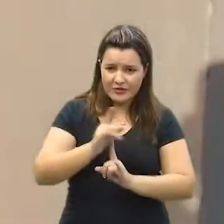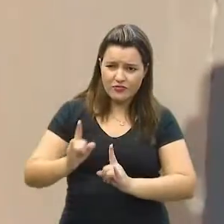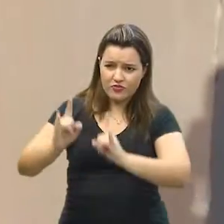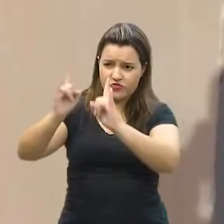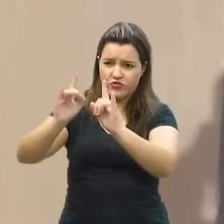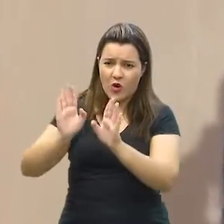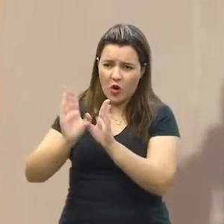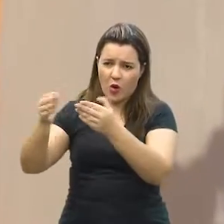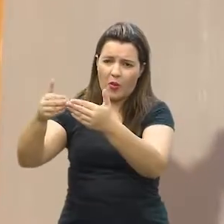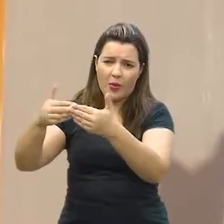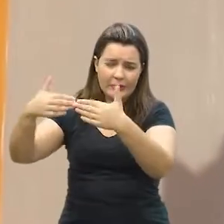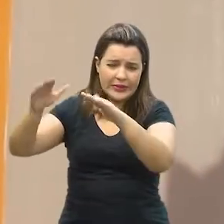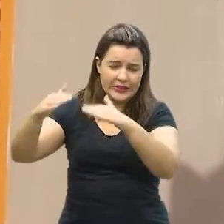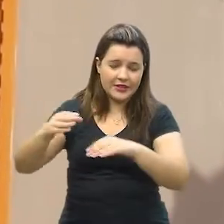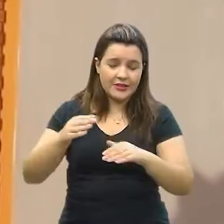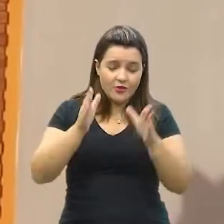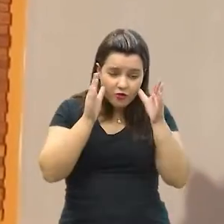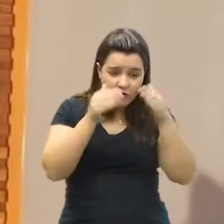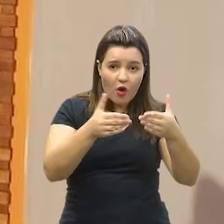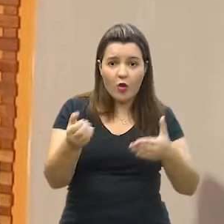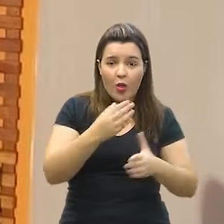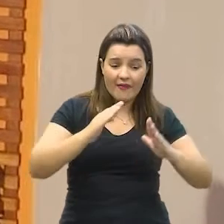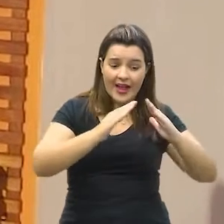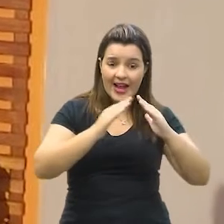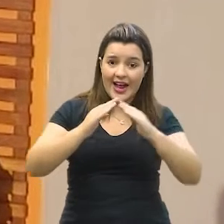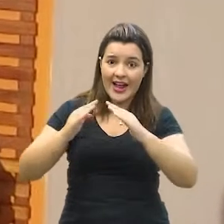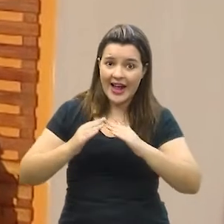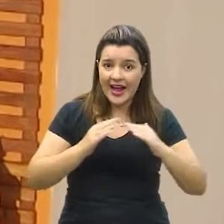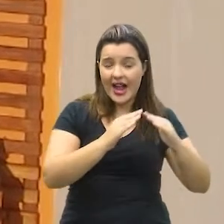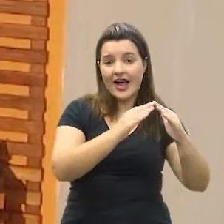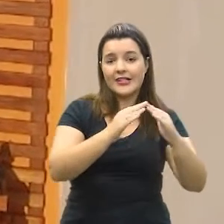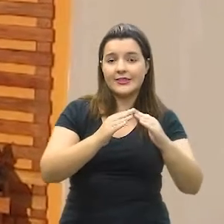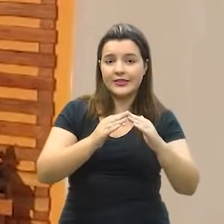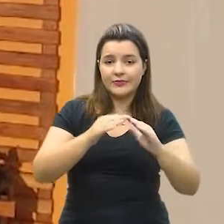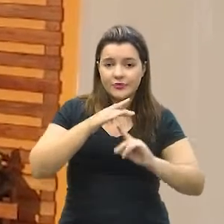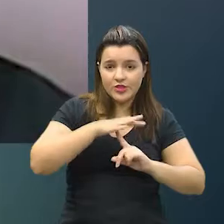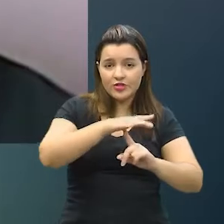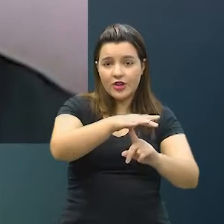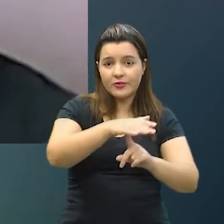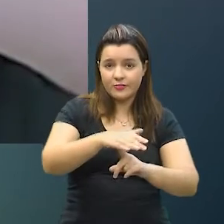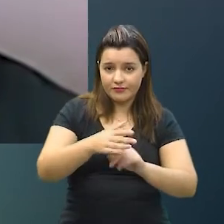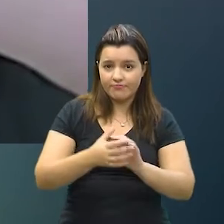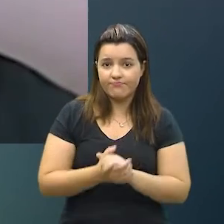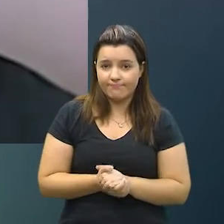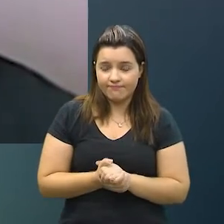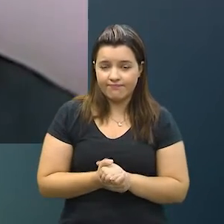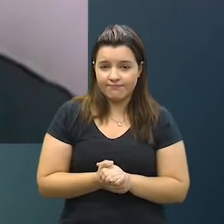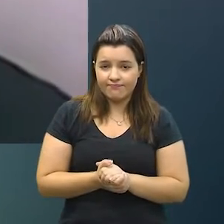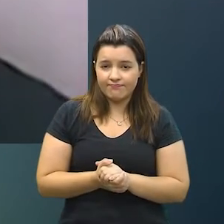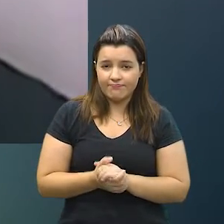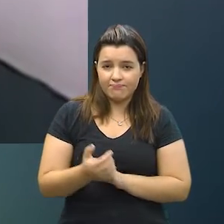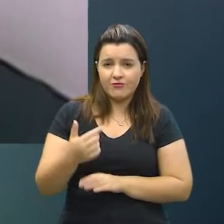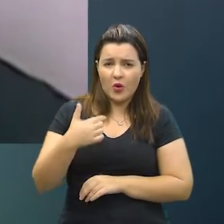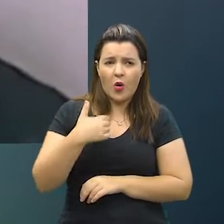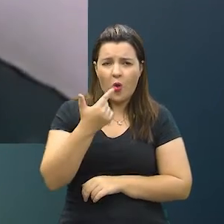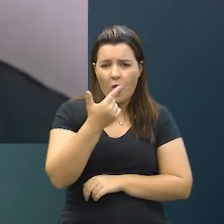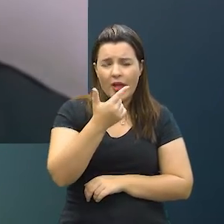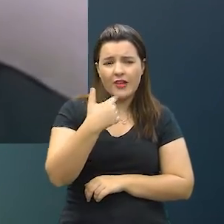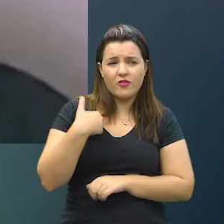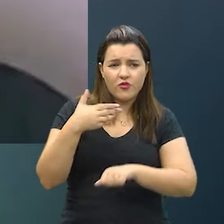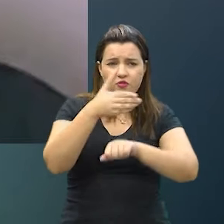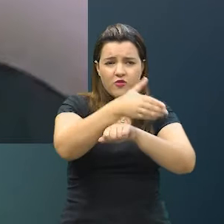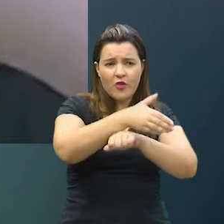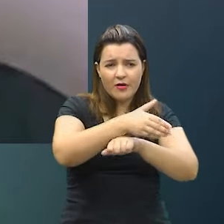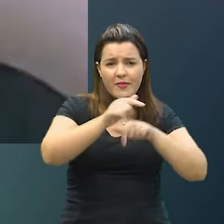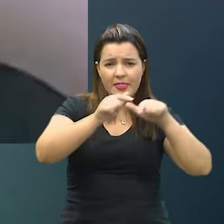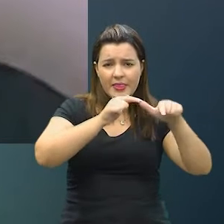separado e focou mais em jardins residenciais. Então a gente foi fazer um serviço em um condomínio, que era de outra empresa.